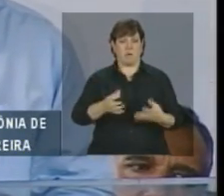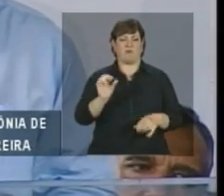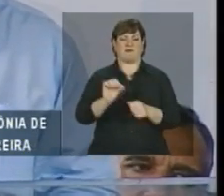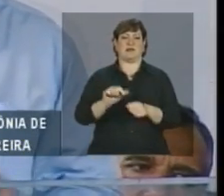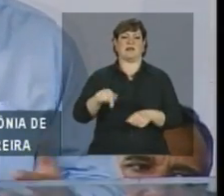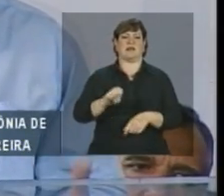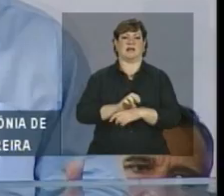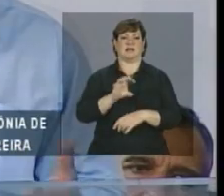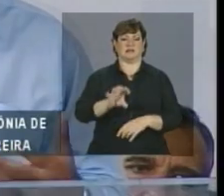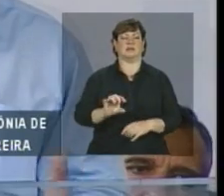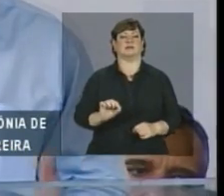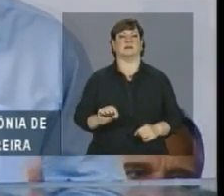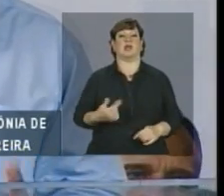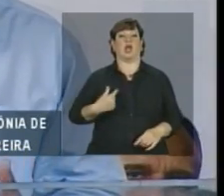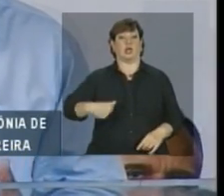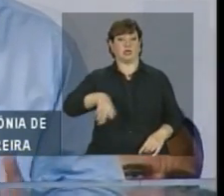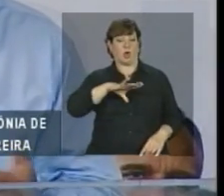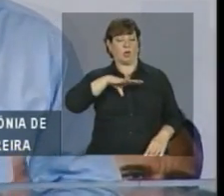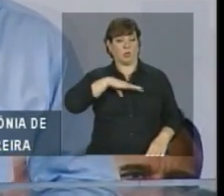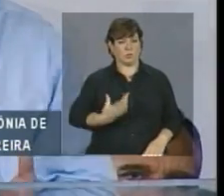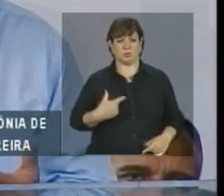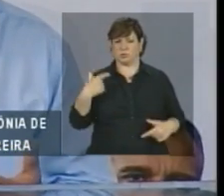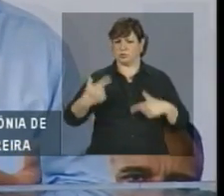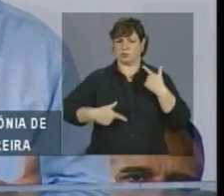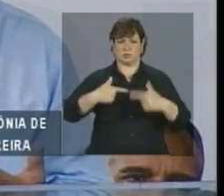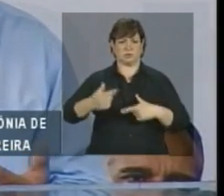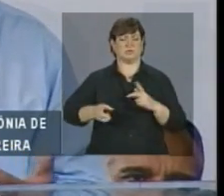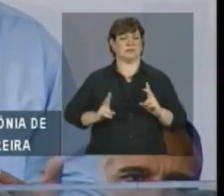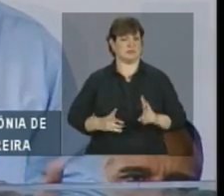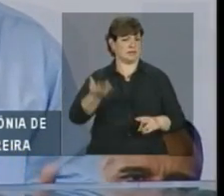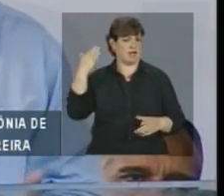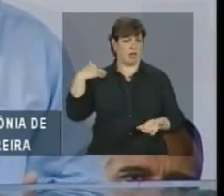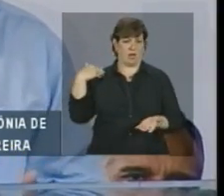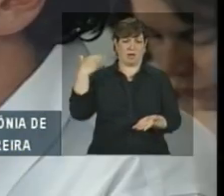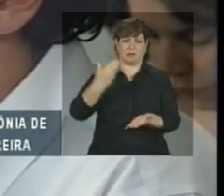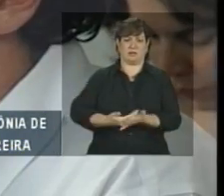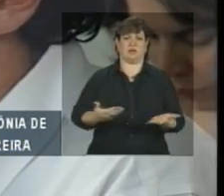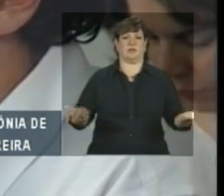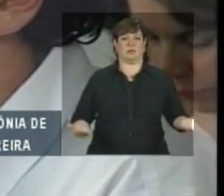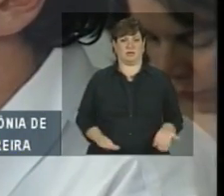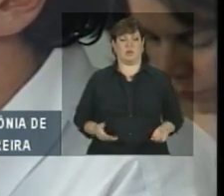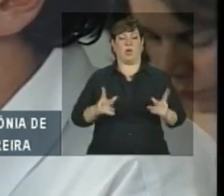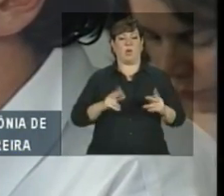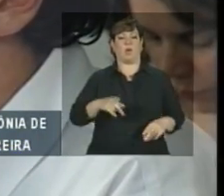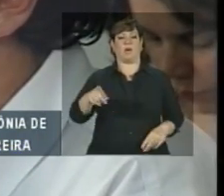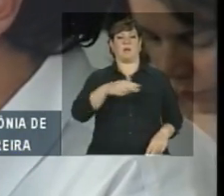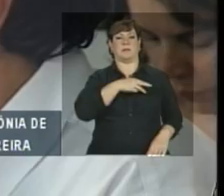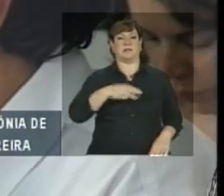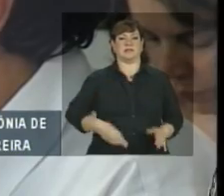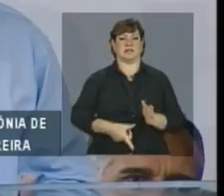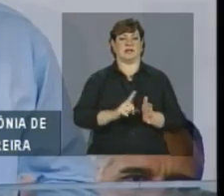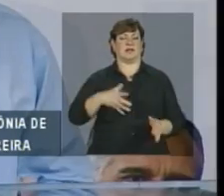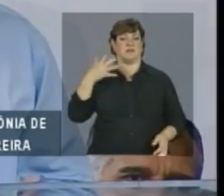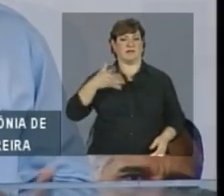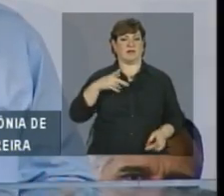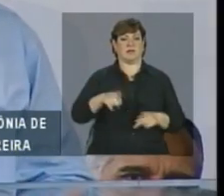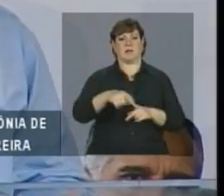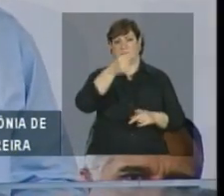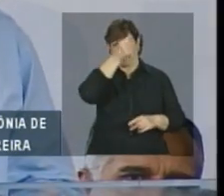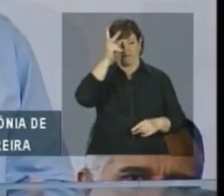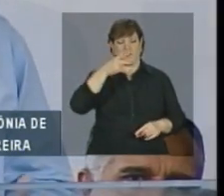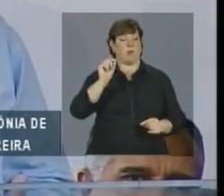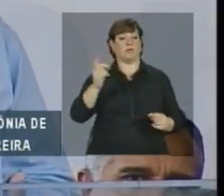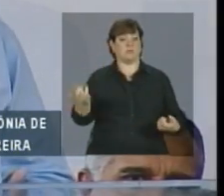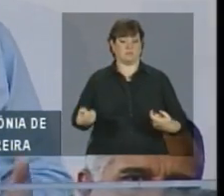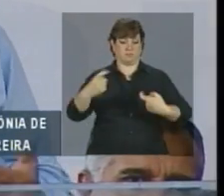Nós ousamos, desde o primeiro momento, e ousamos baseado no que o ministro Aguinaldo e o prefeito Eduardo Paes disseram aqui,